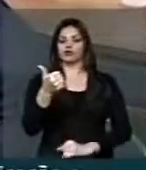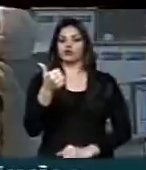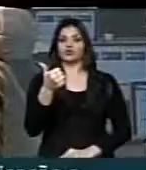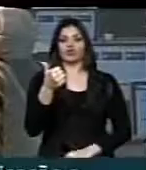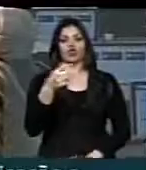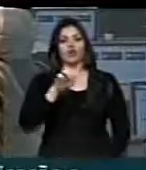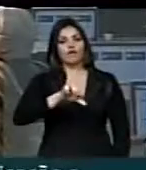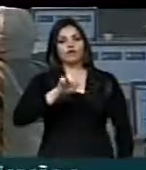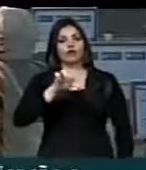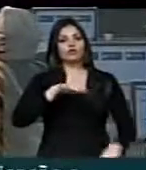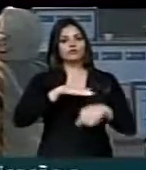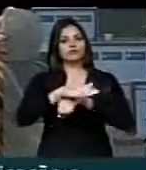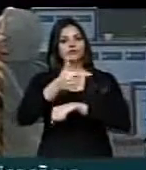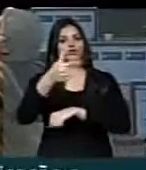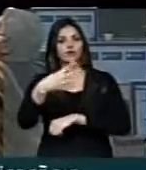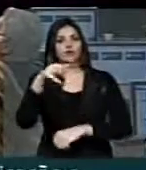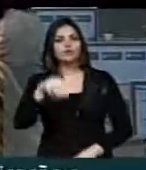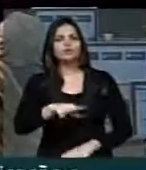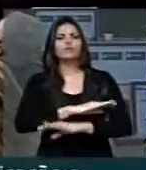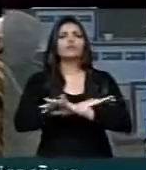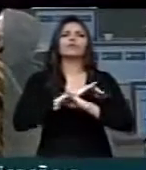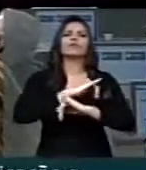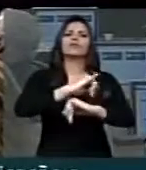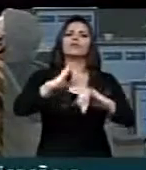publicou que o...